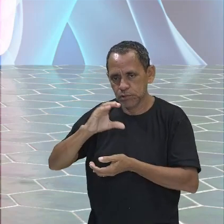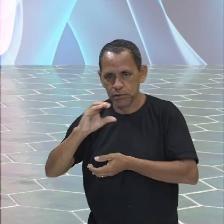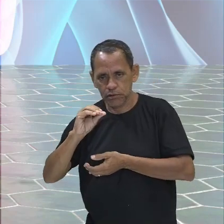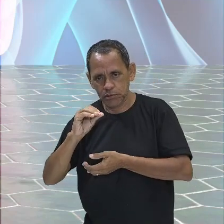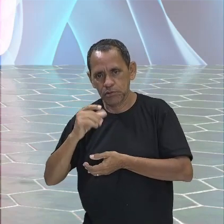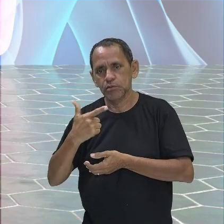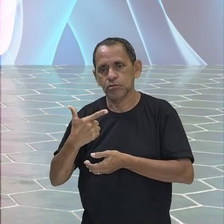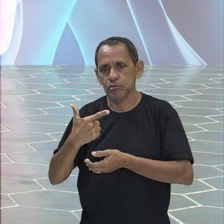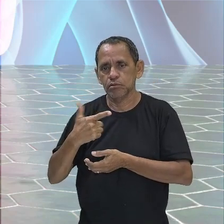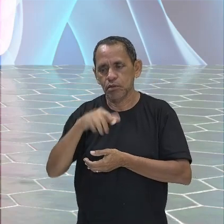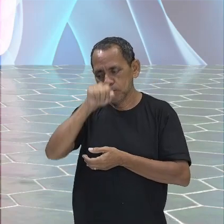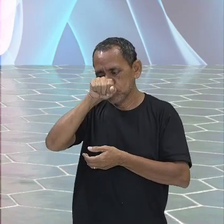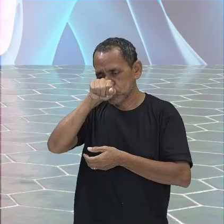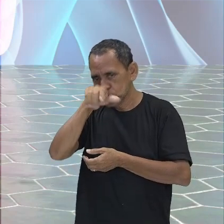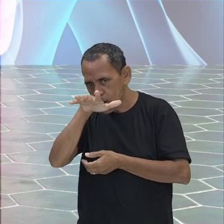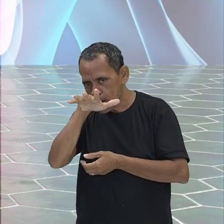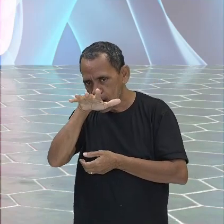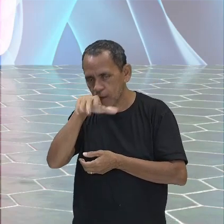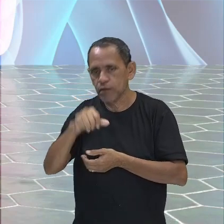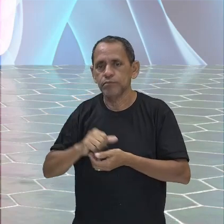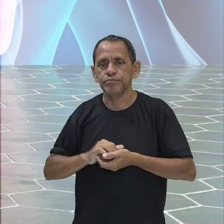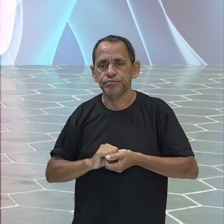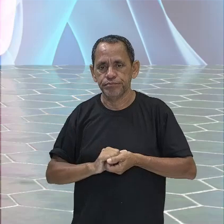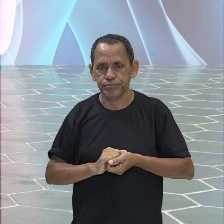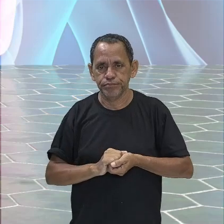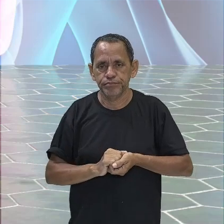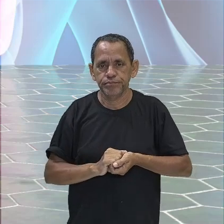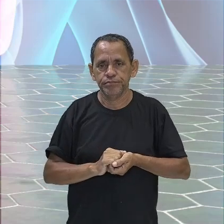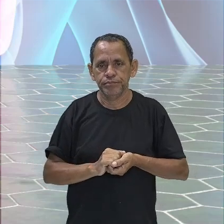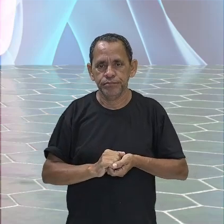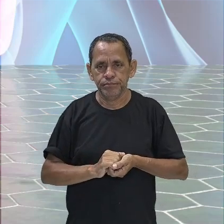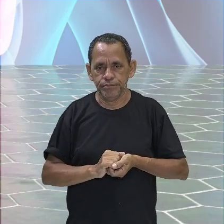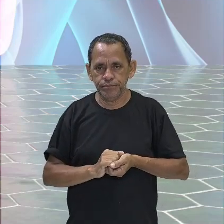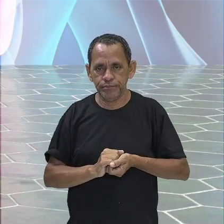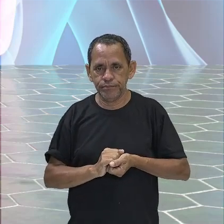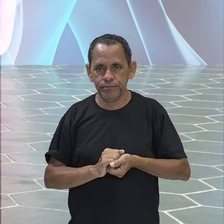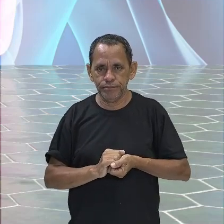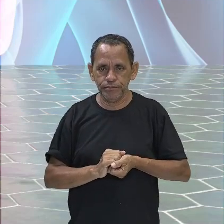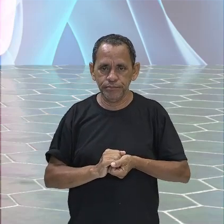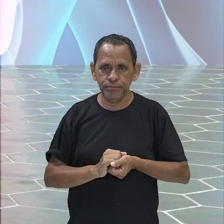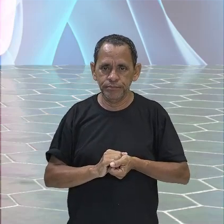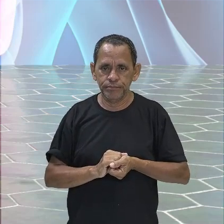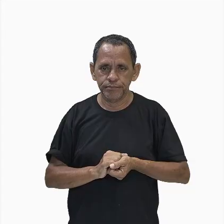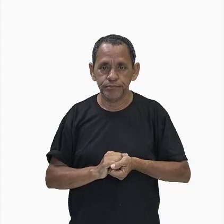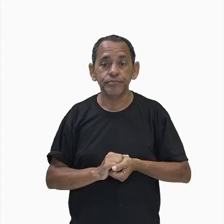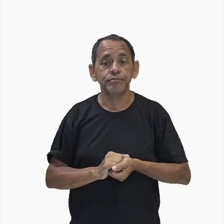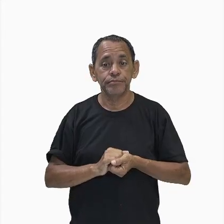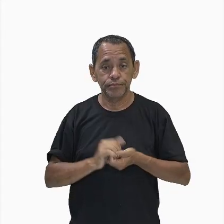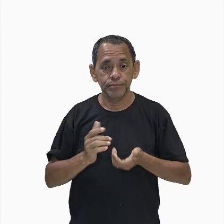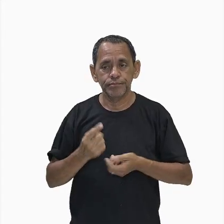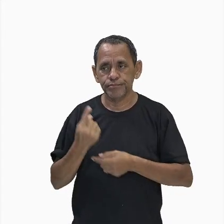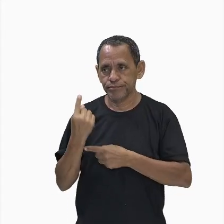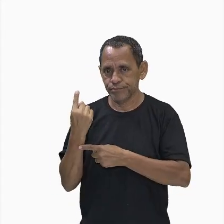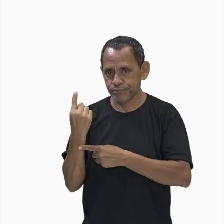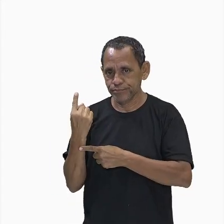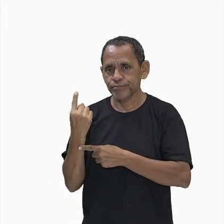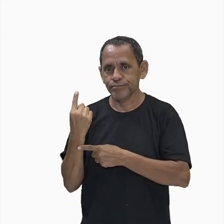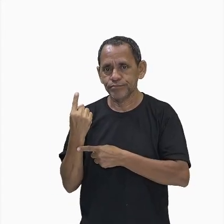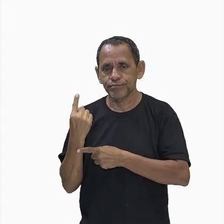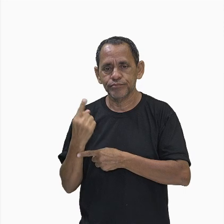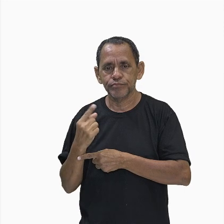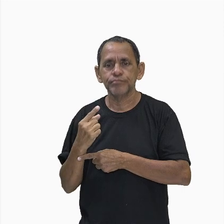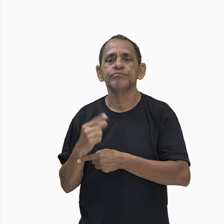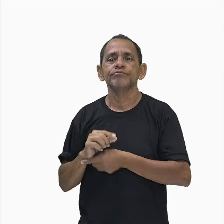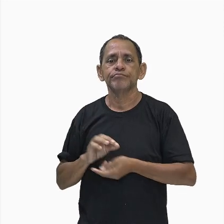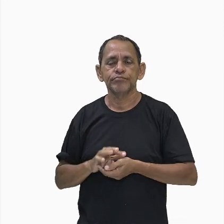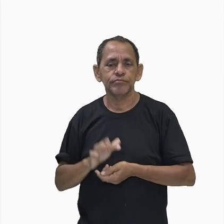soltar, eliminar, lançar para o meio externo, tá? Então, nós temos agora aí um fluxograma que vai apresentar